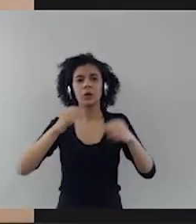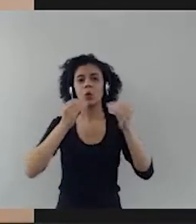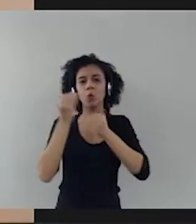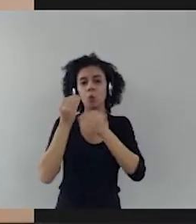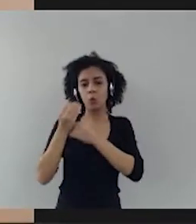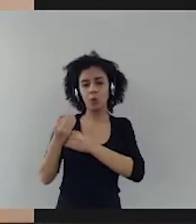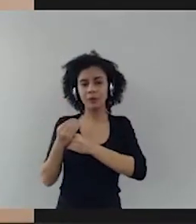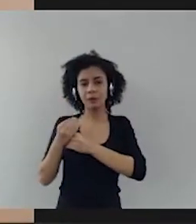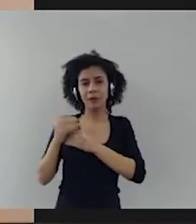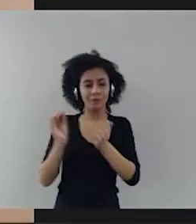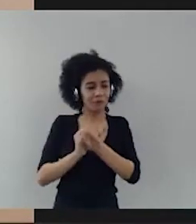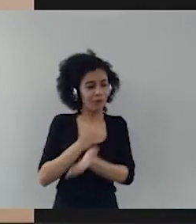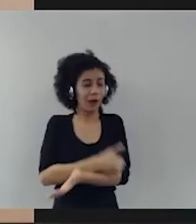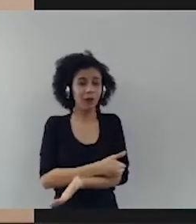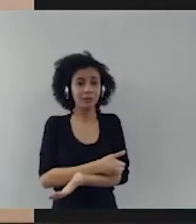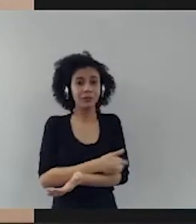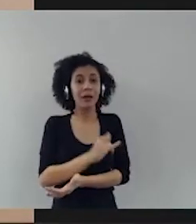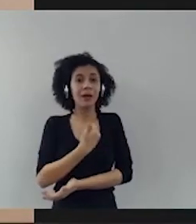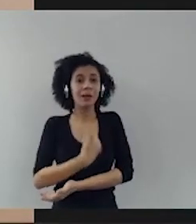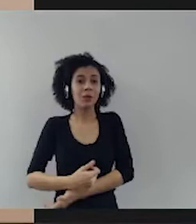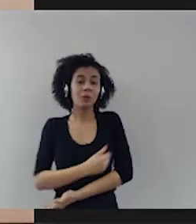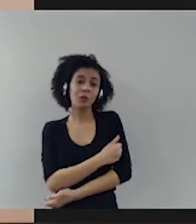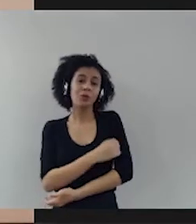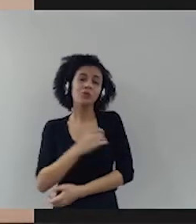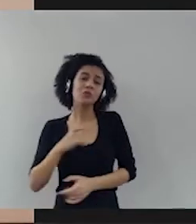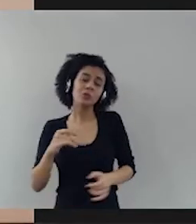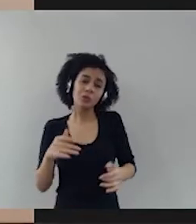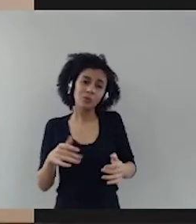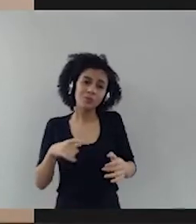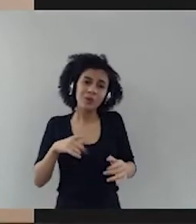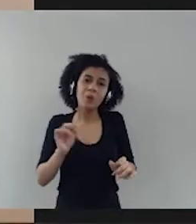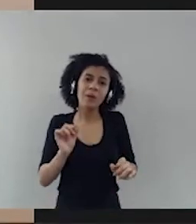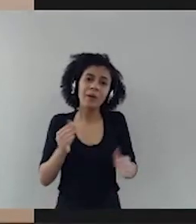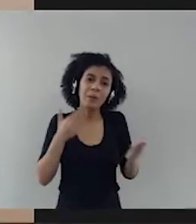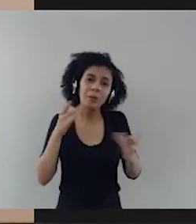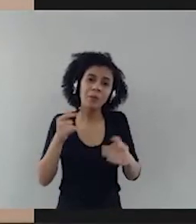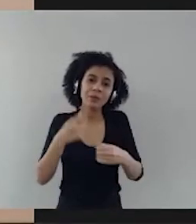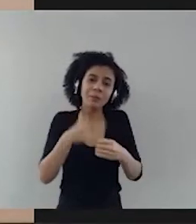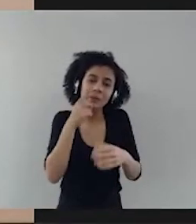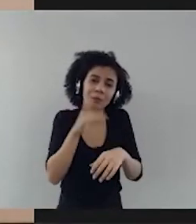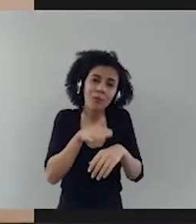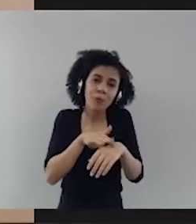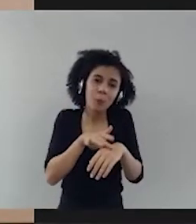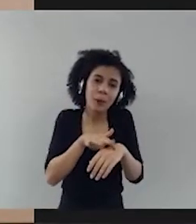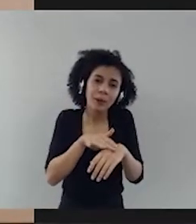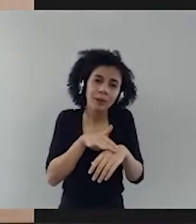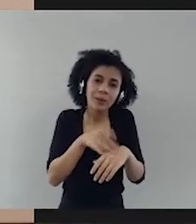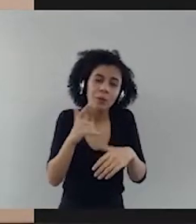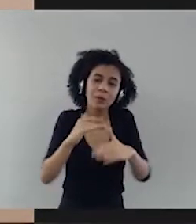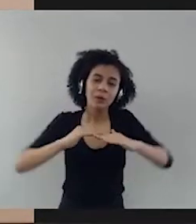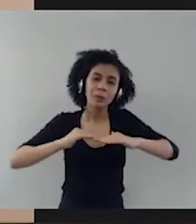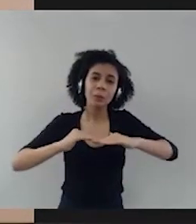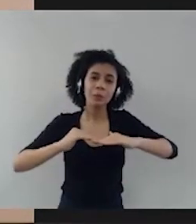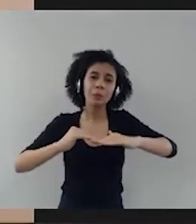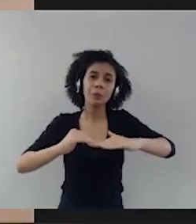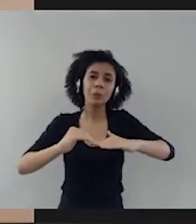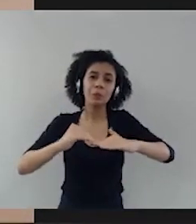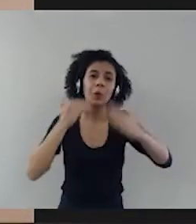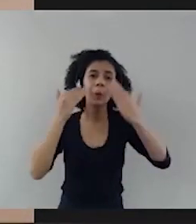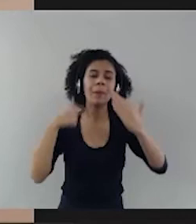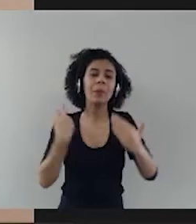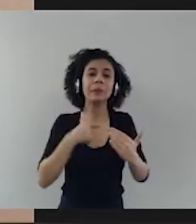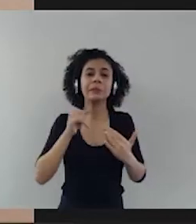outra. Então, uma parte desse corpo, dessa cidade, vai ficar doente, vai haver um desequilíbrio. Essa parte